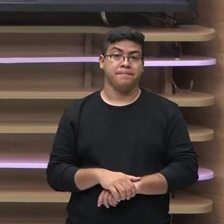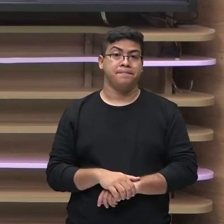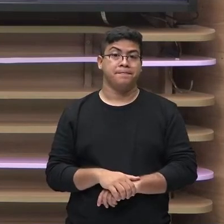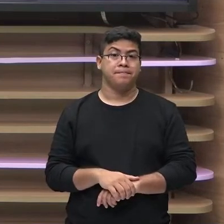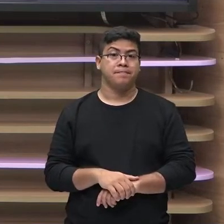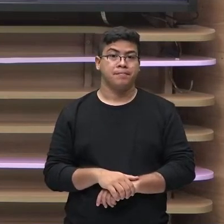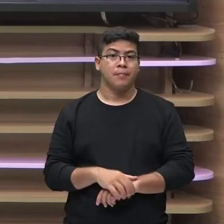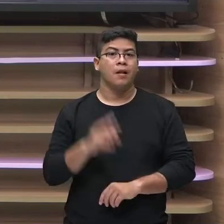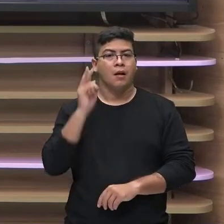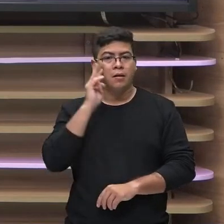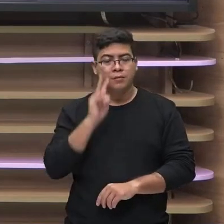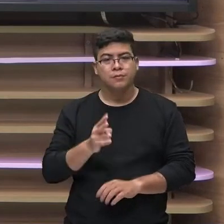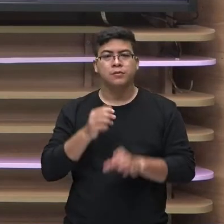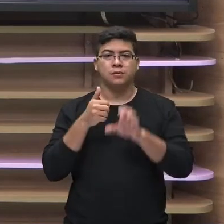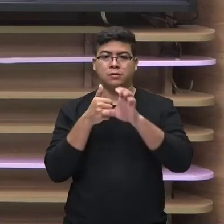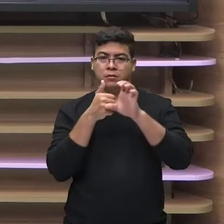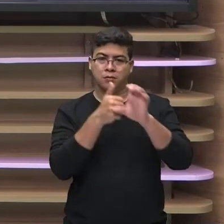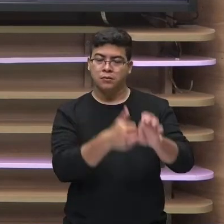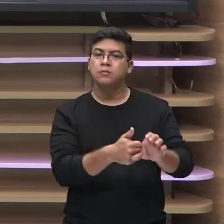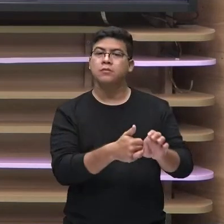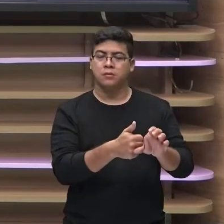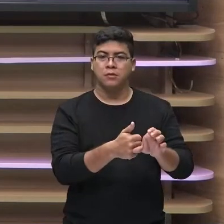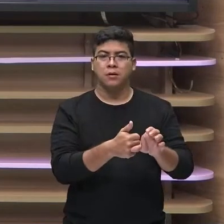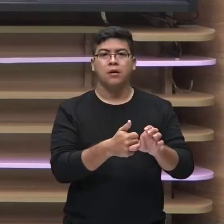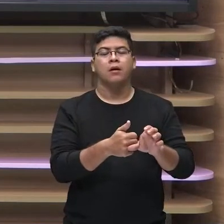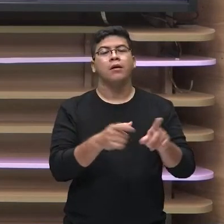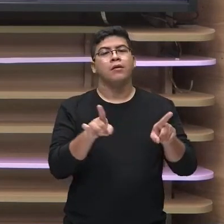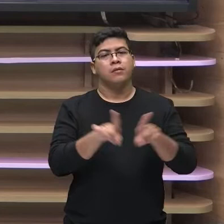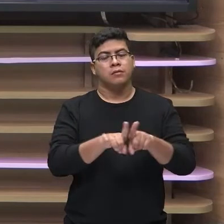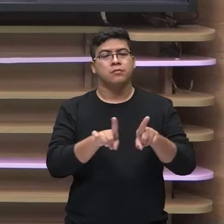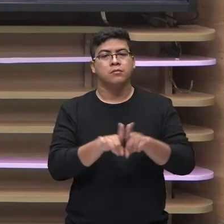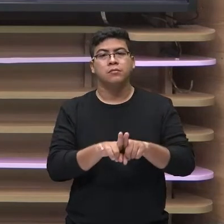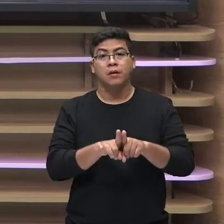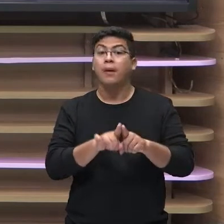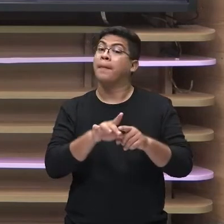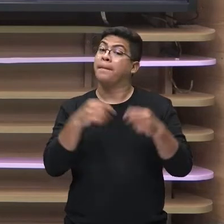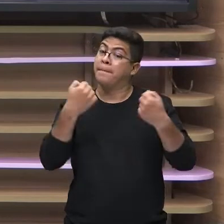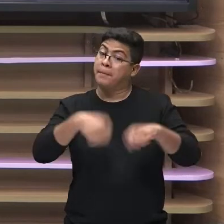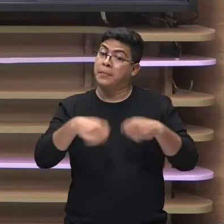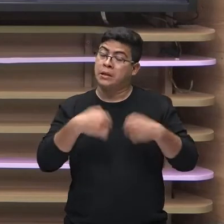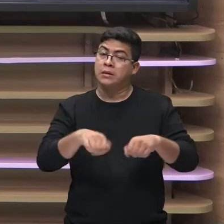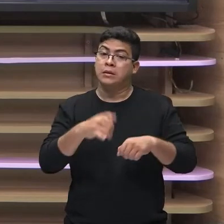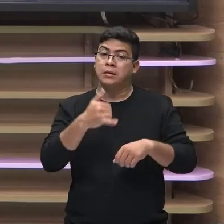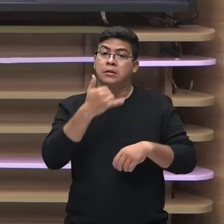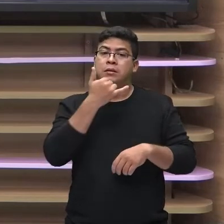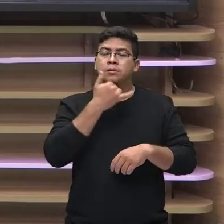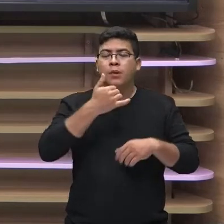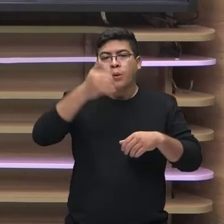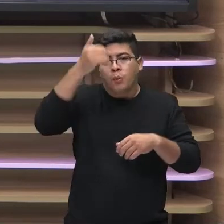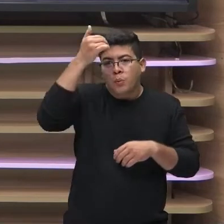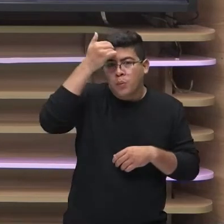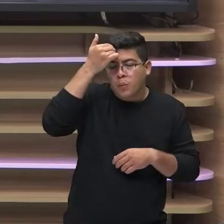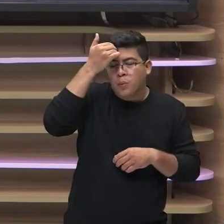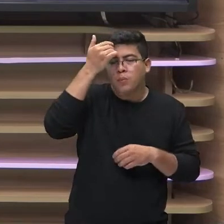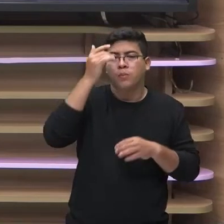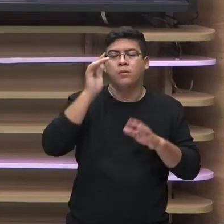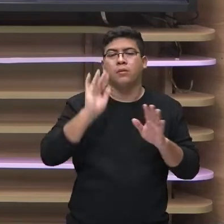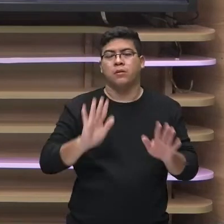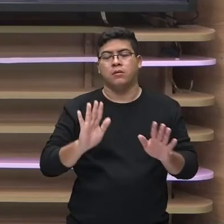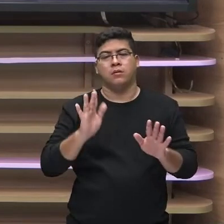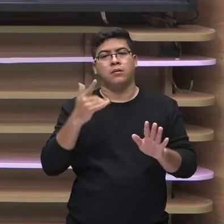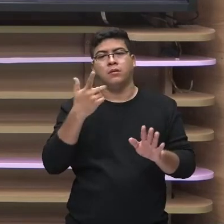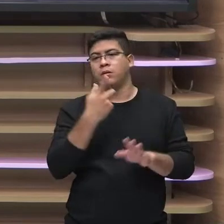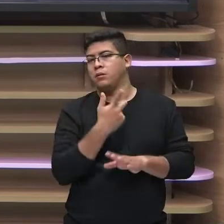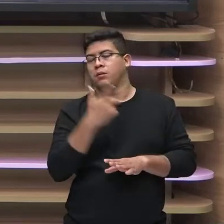agora o cristianismo, que é necessário você perdoar até para você se livrar das culpas, não ficar, né,